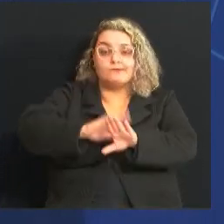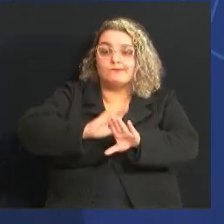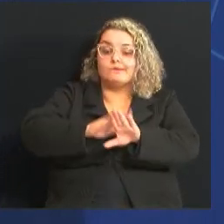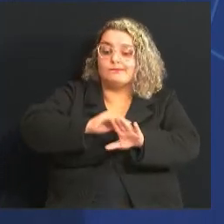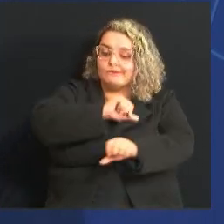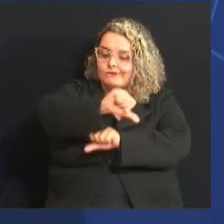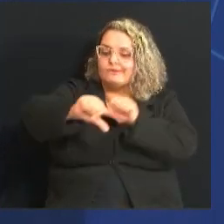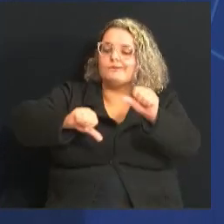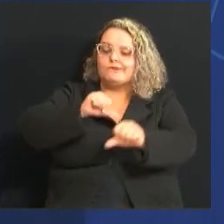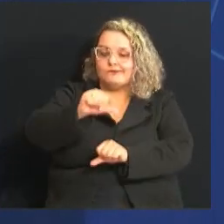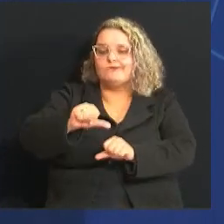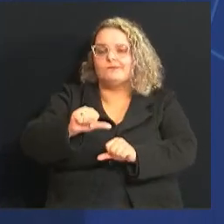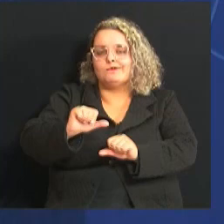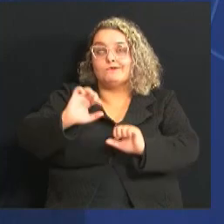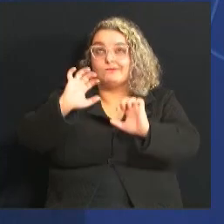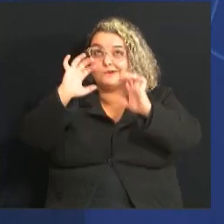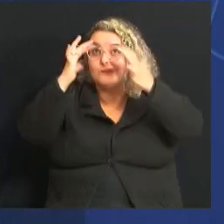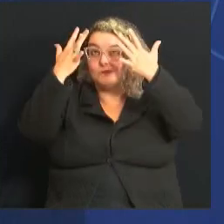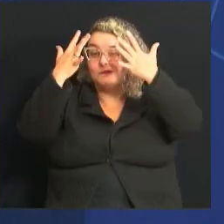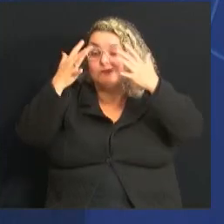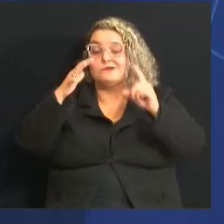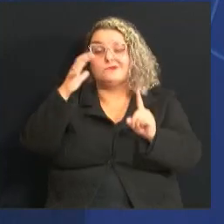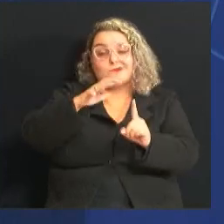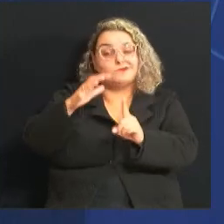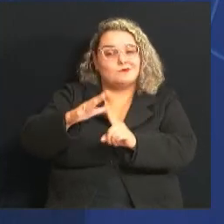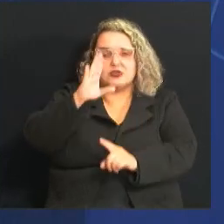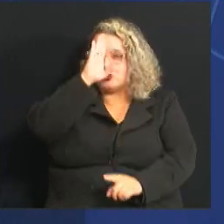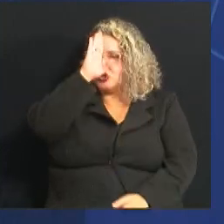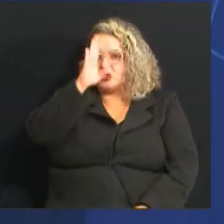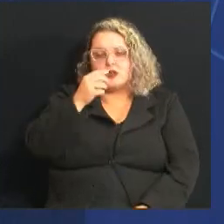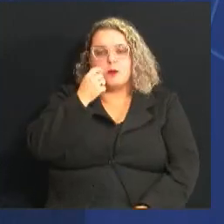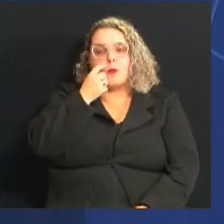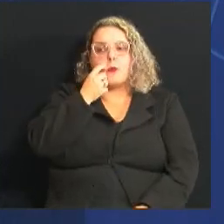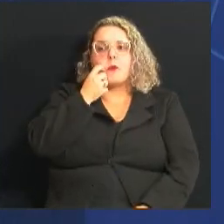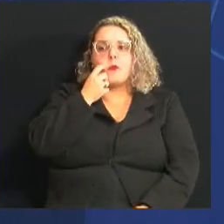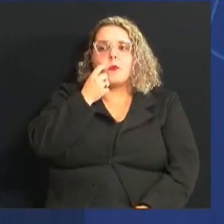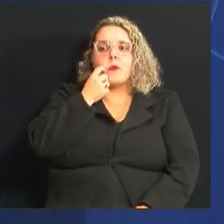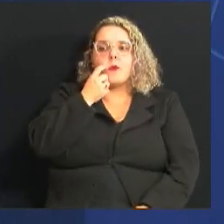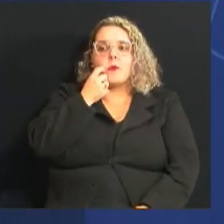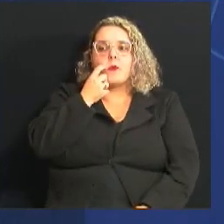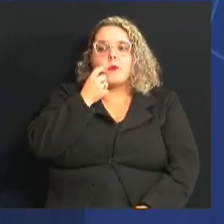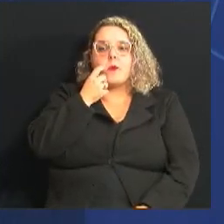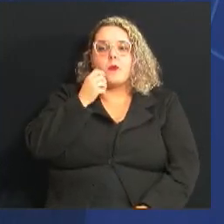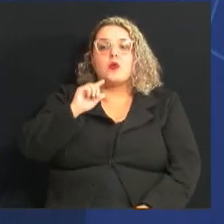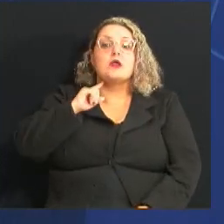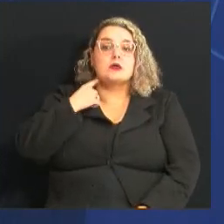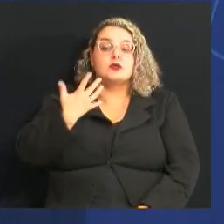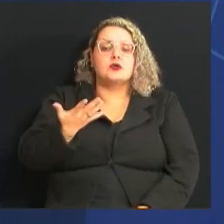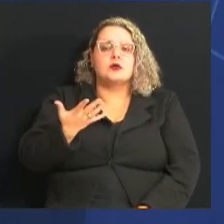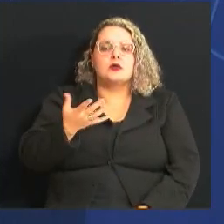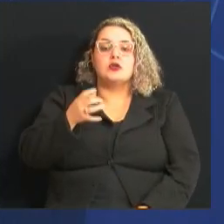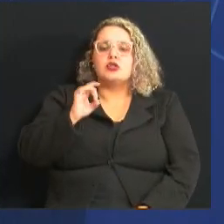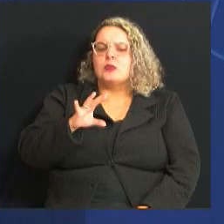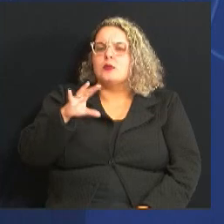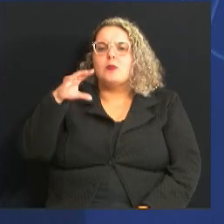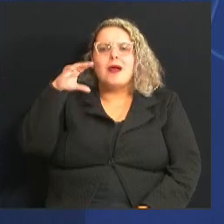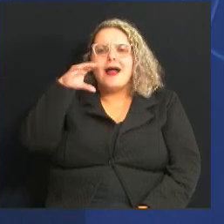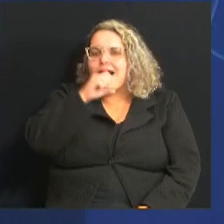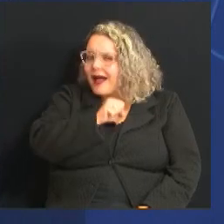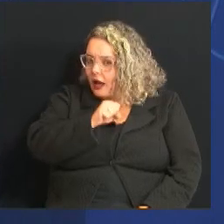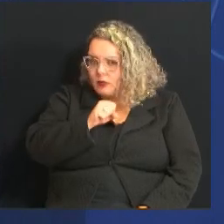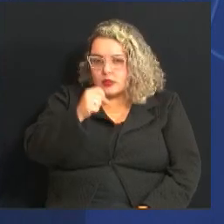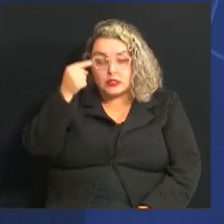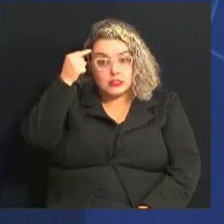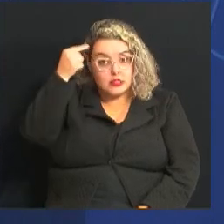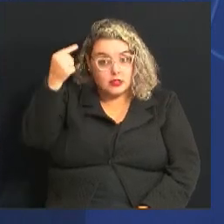mudanças climáticas que têm sido causadas de forma direta e indireta por essa poluição. Só para a gente ter uma rápida noção aqui antes de começar a